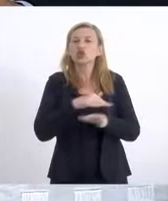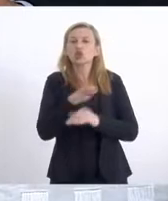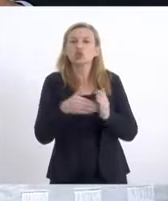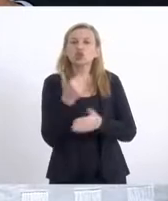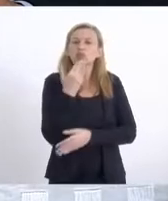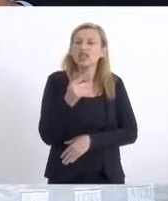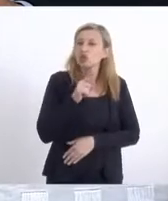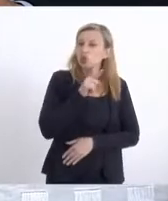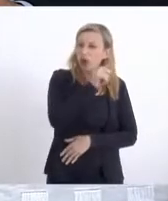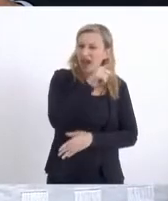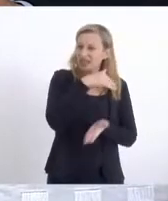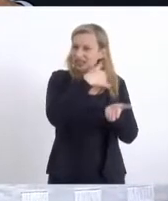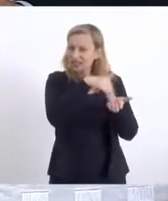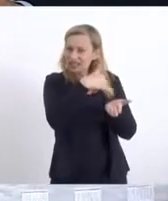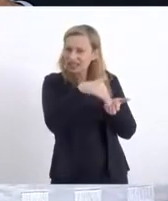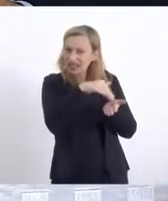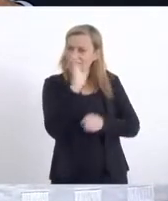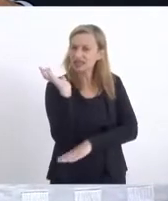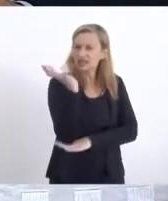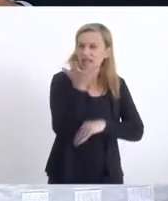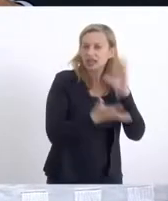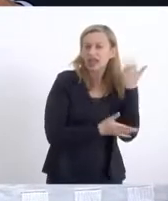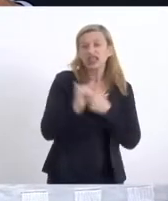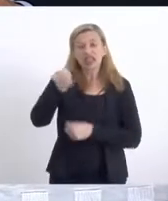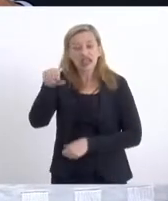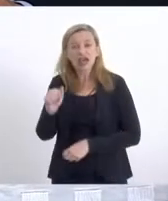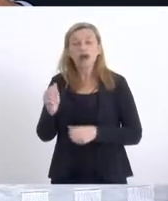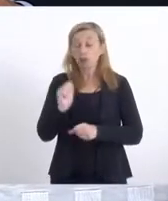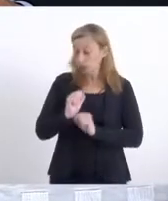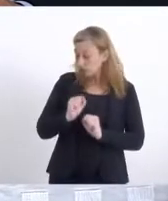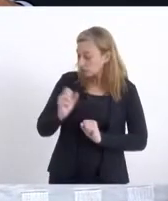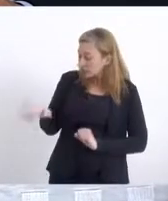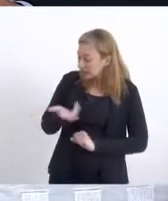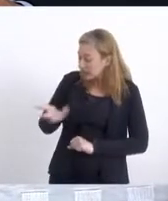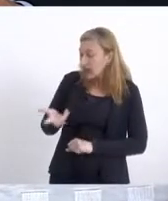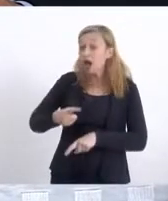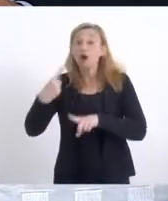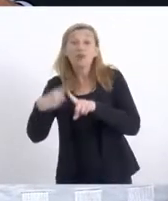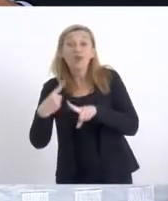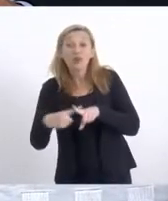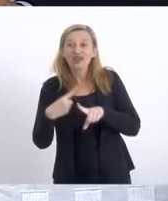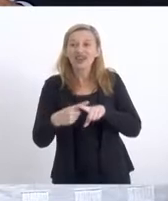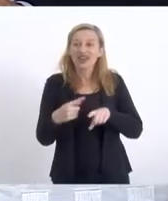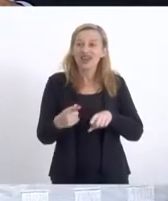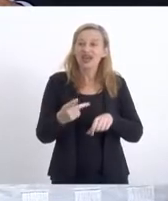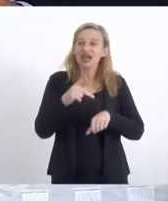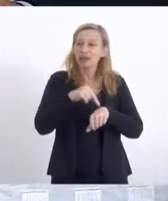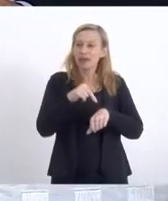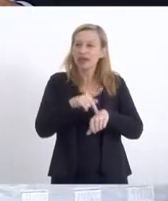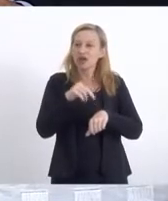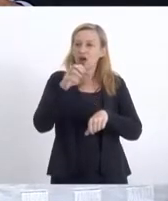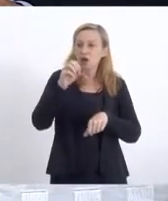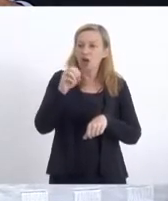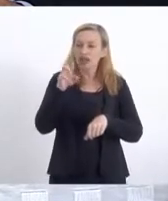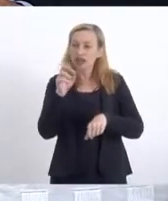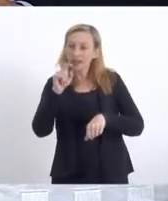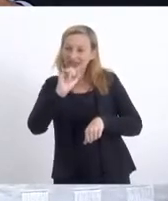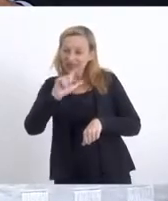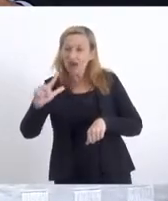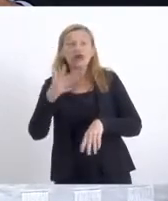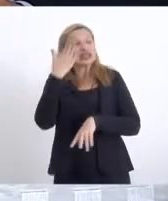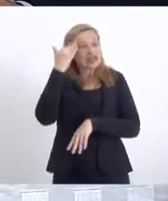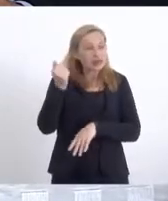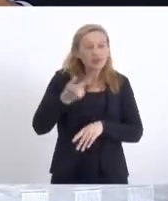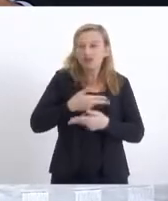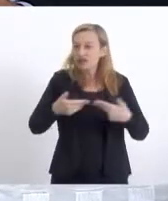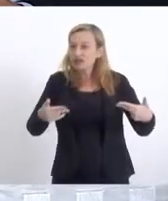lá na Secretaria de Meio Ambiente e no INEA, para que a gente possa acelerar, porque as pedras ornamentais, a gente sabe que muitas das vezes